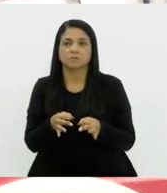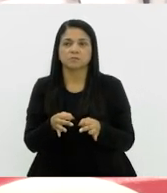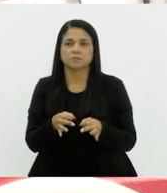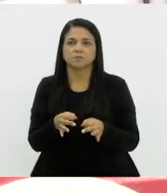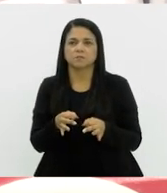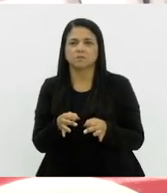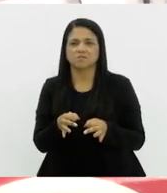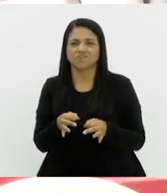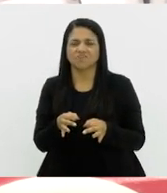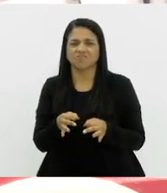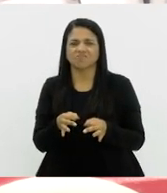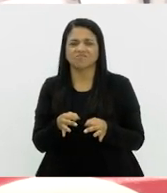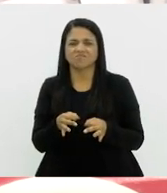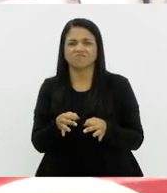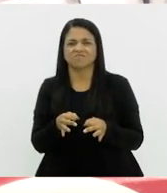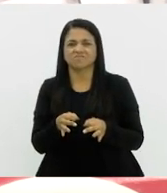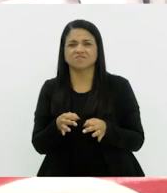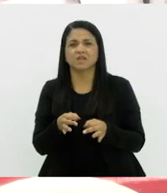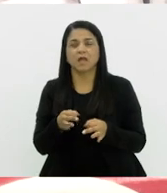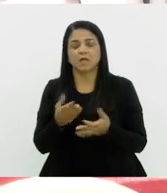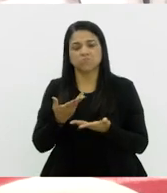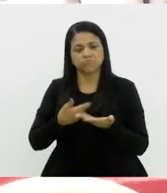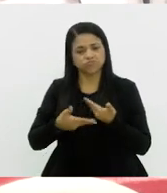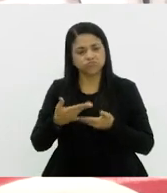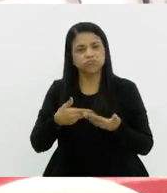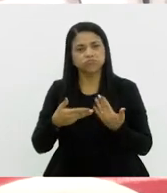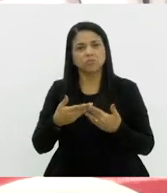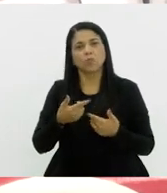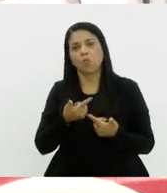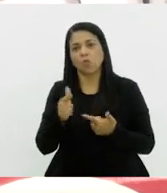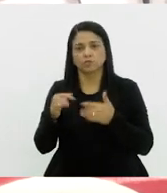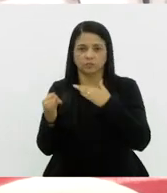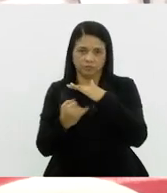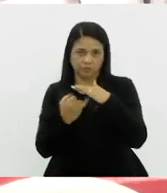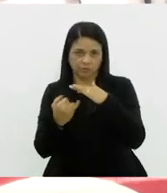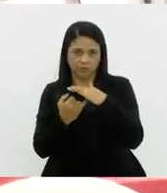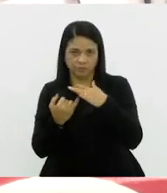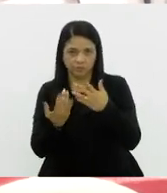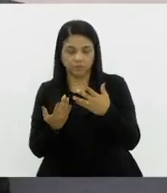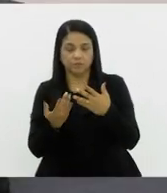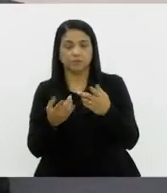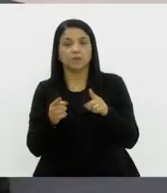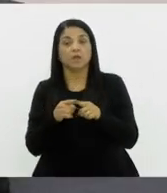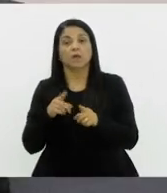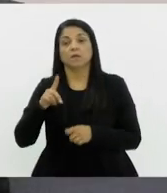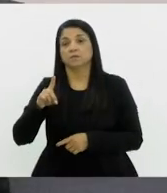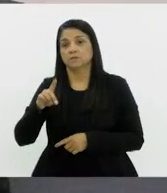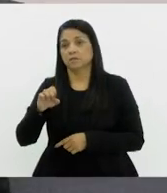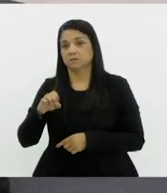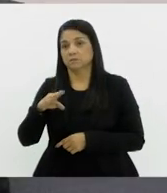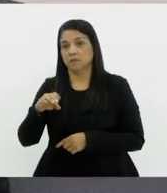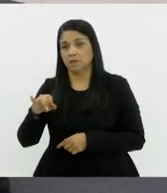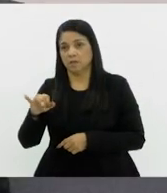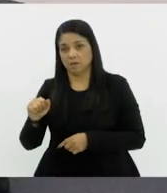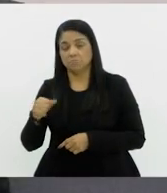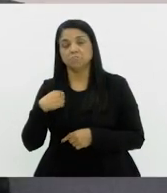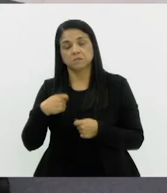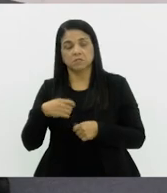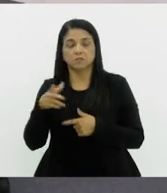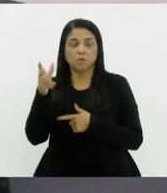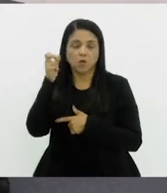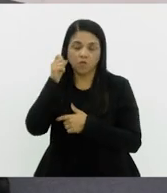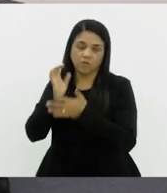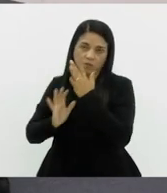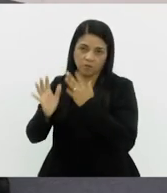então, mas isso ainda a ser negociado juntamente com outras entidades. É claro que o DCE precisa ser ouvido, né, porque claro. Há várias propostas